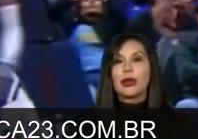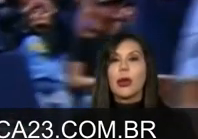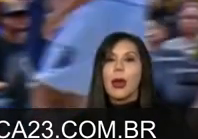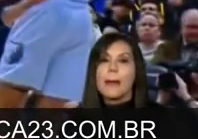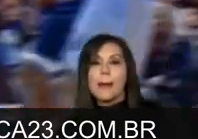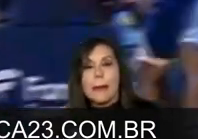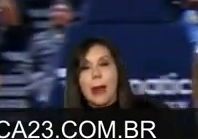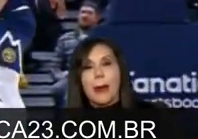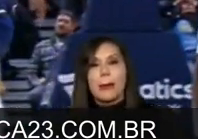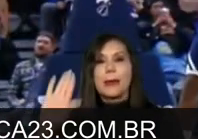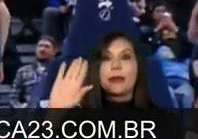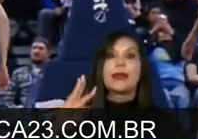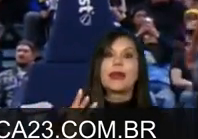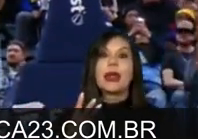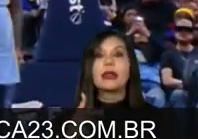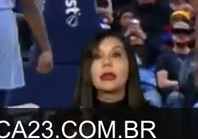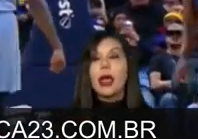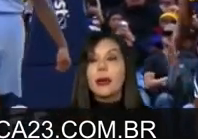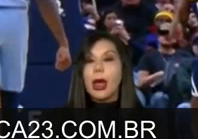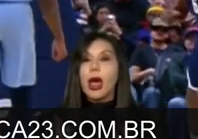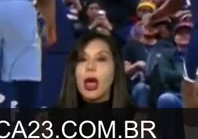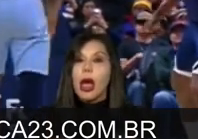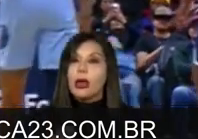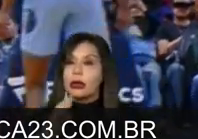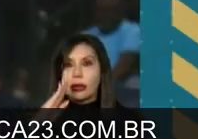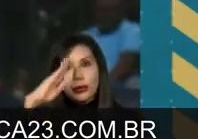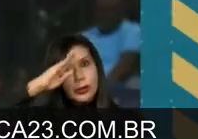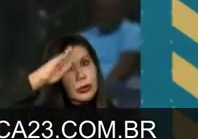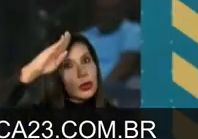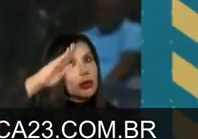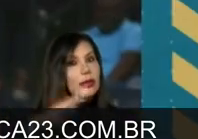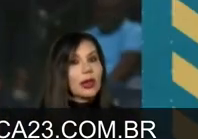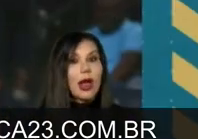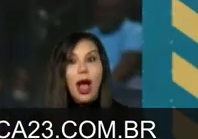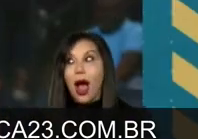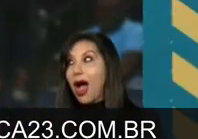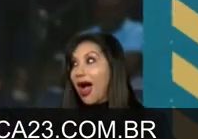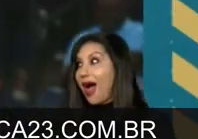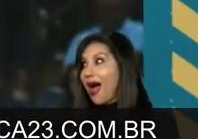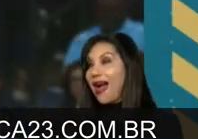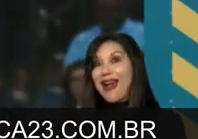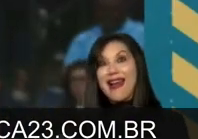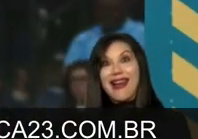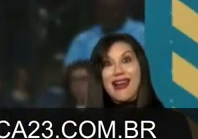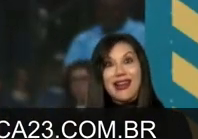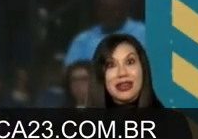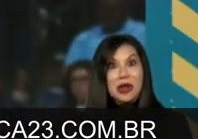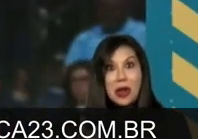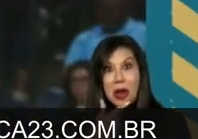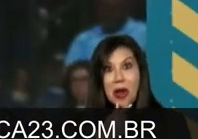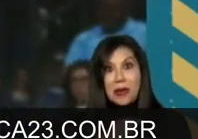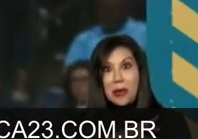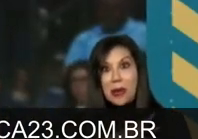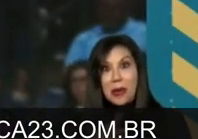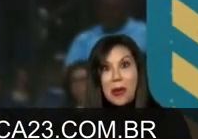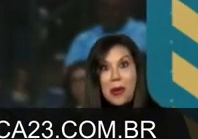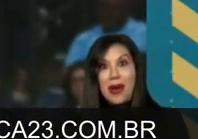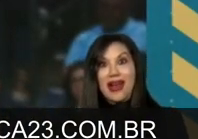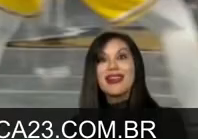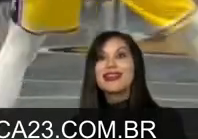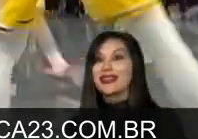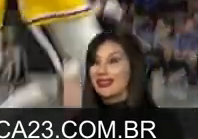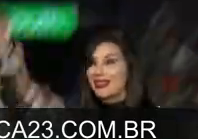nos arremessos de 3. O Mãozinha teve até chance de ser titular, Olha ele marcando ninguém menos que o atual MVP da liga, Joel